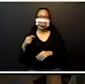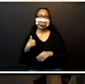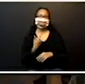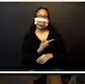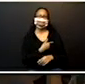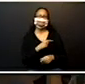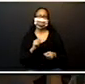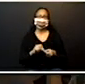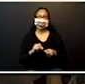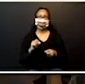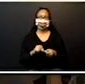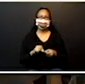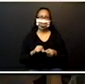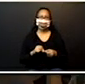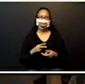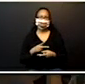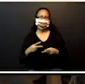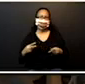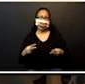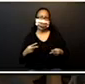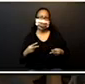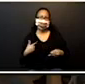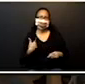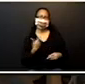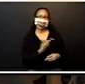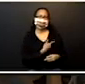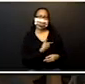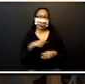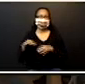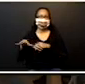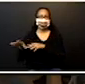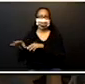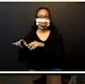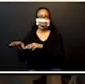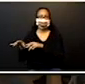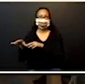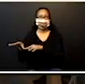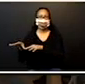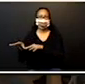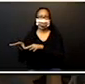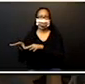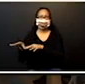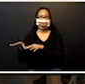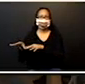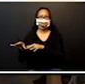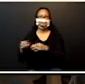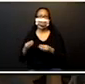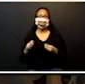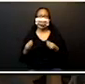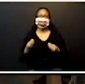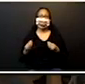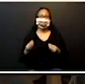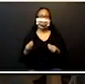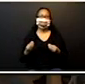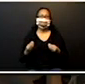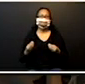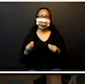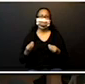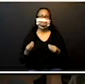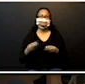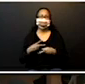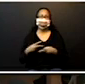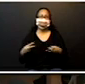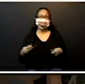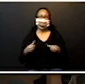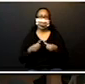se movimenta ou como as coisas se movimentam. E também o estado, como elas estão naquele momento,